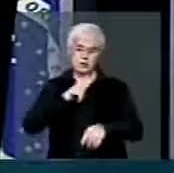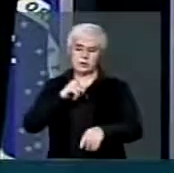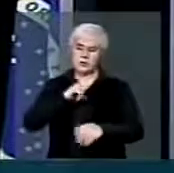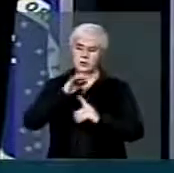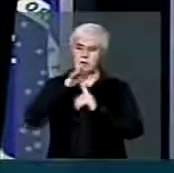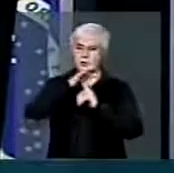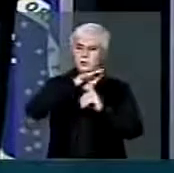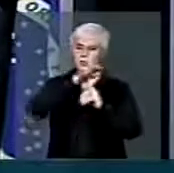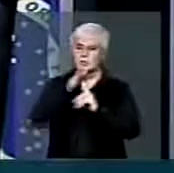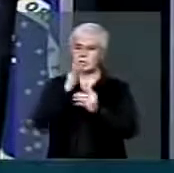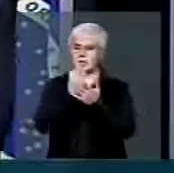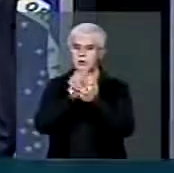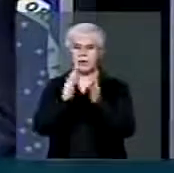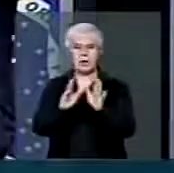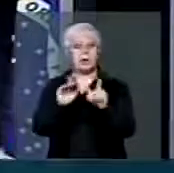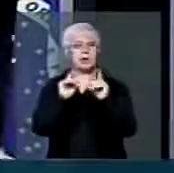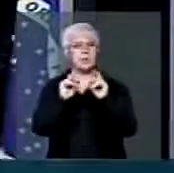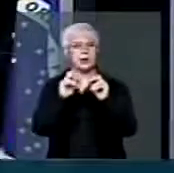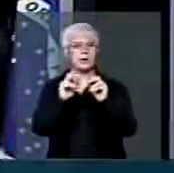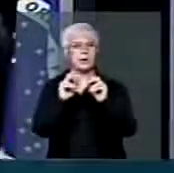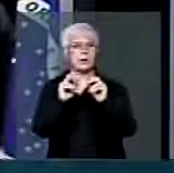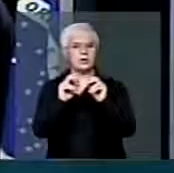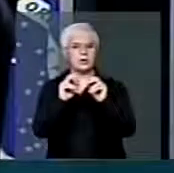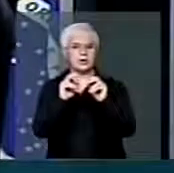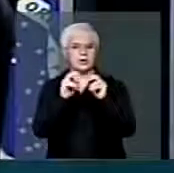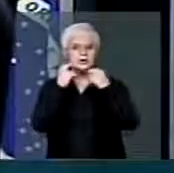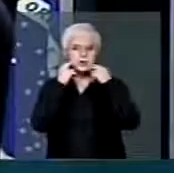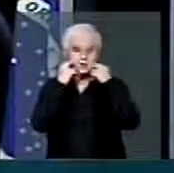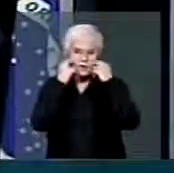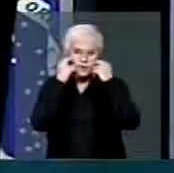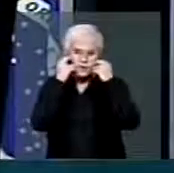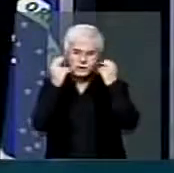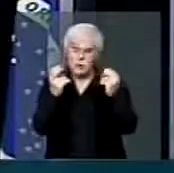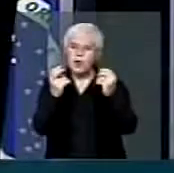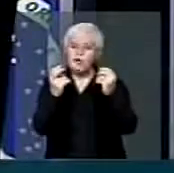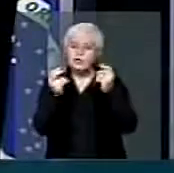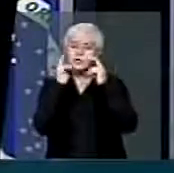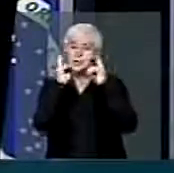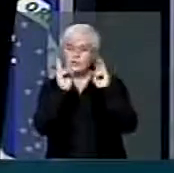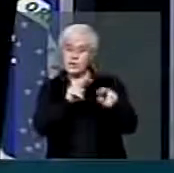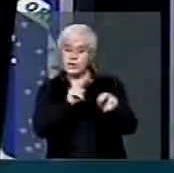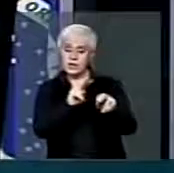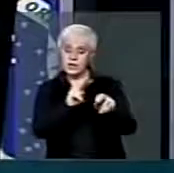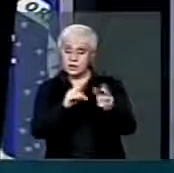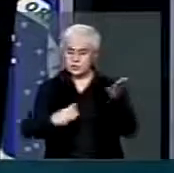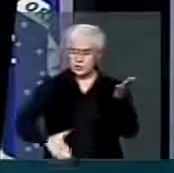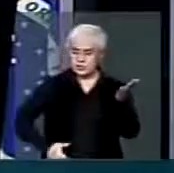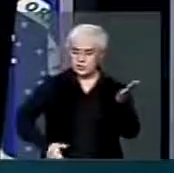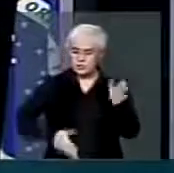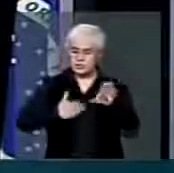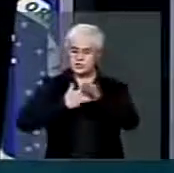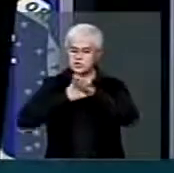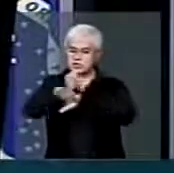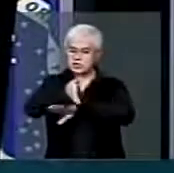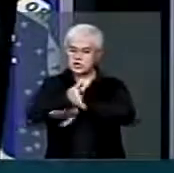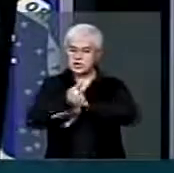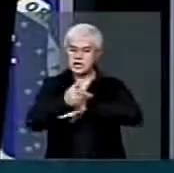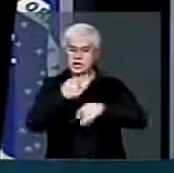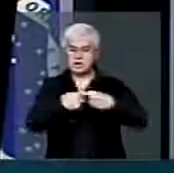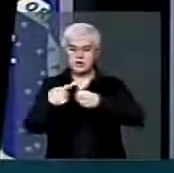e acabar com a vergonha de que é ver os bandidos entrarem nos municípios do